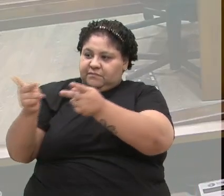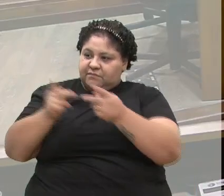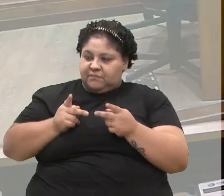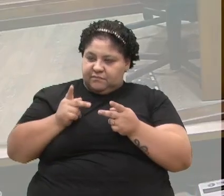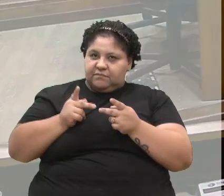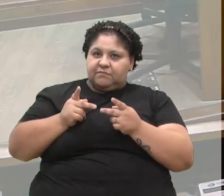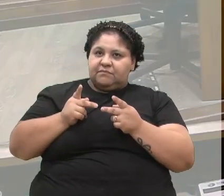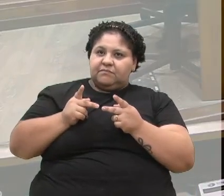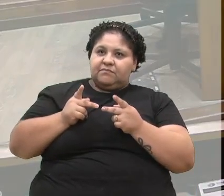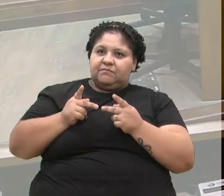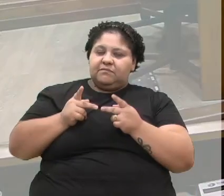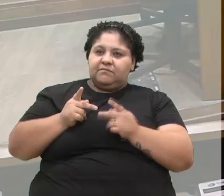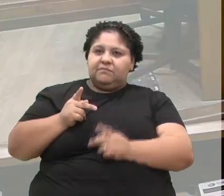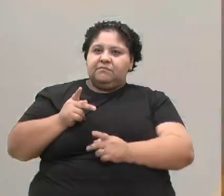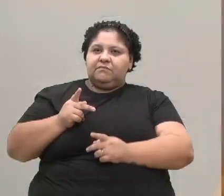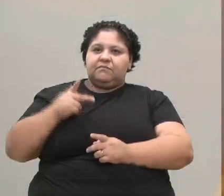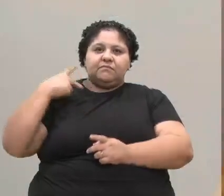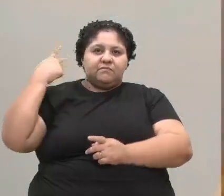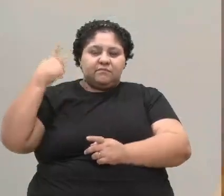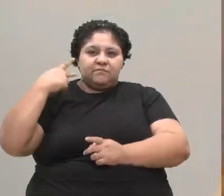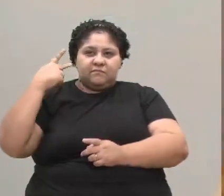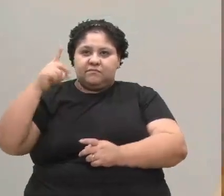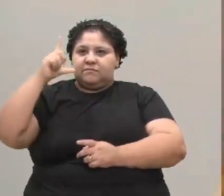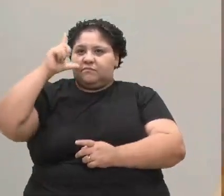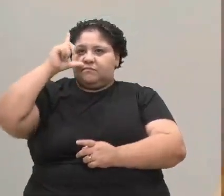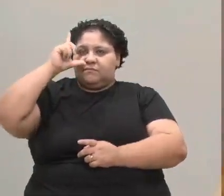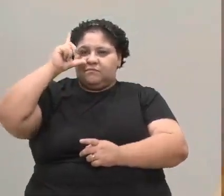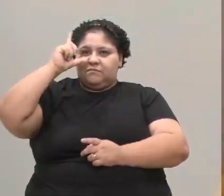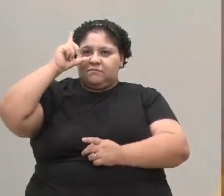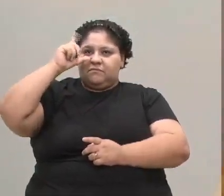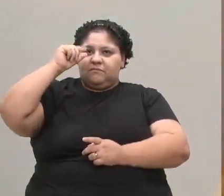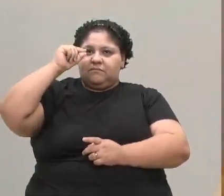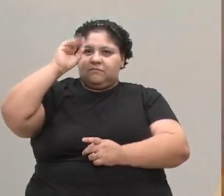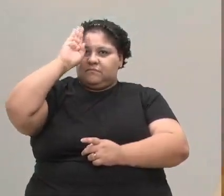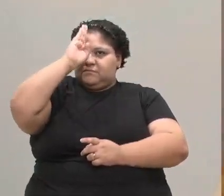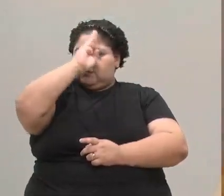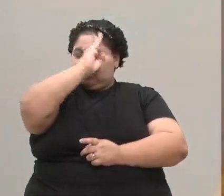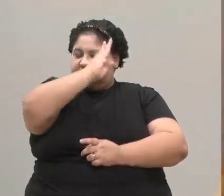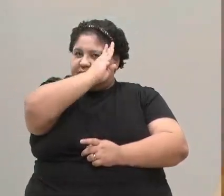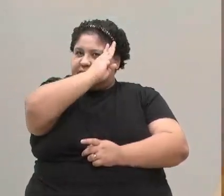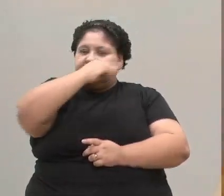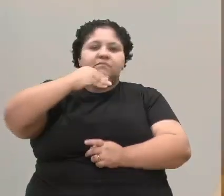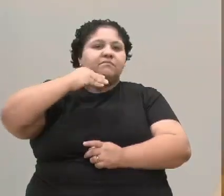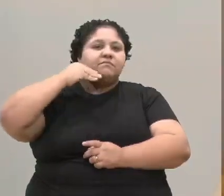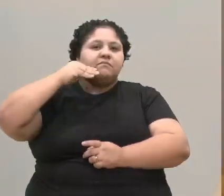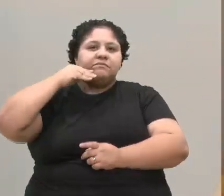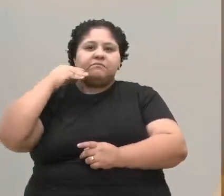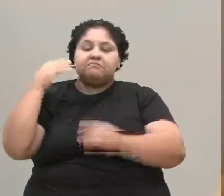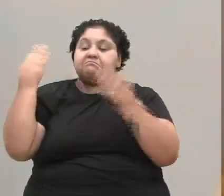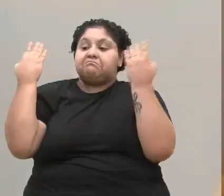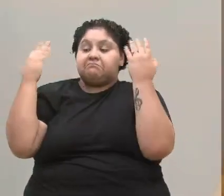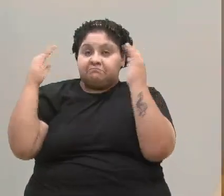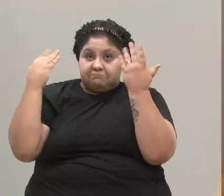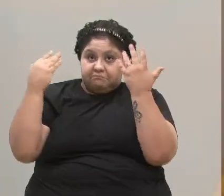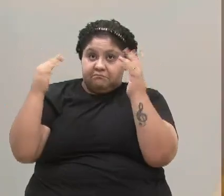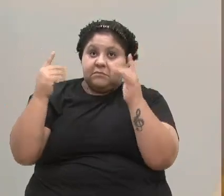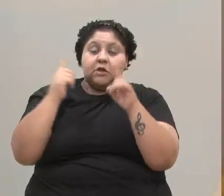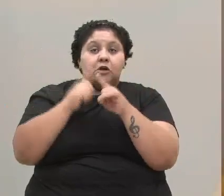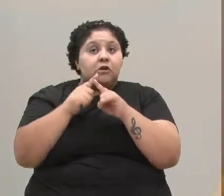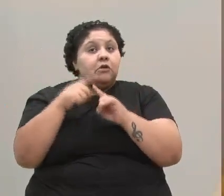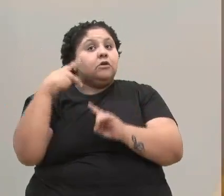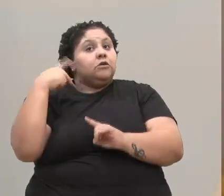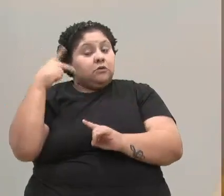Scalco, Bressan e Bortola na UPA Central. Parabenizar eles, porque a função do vereador